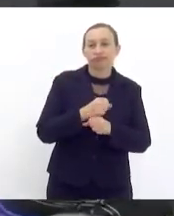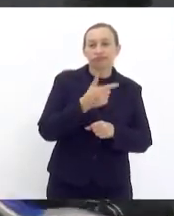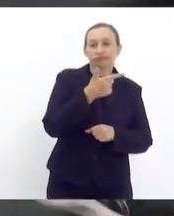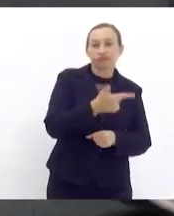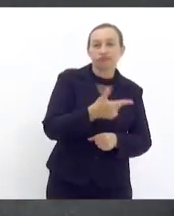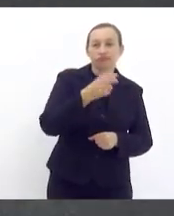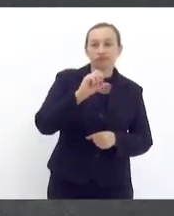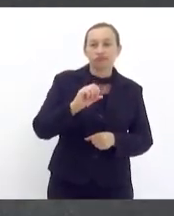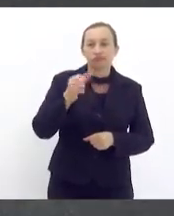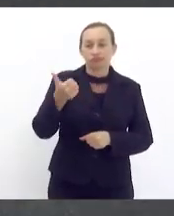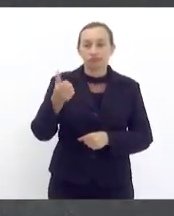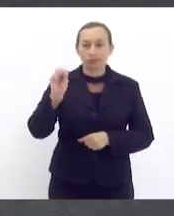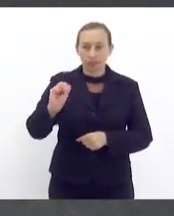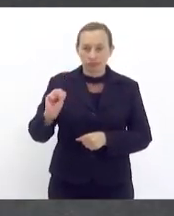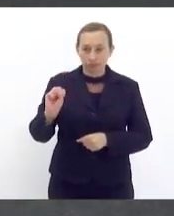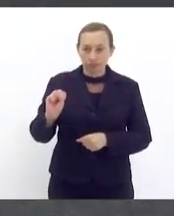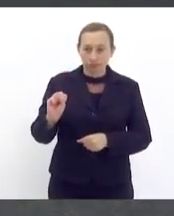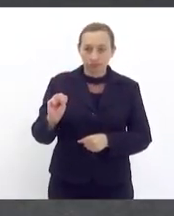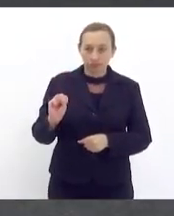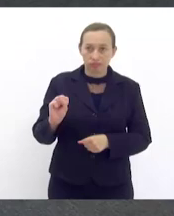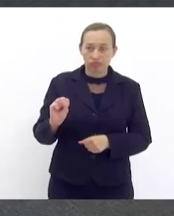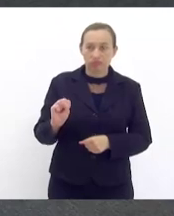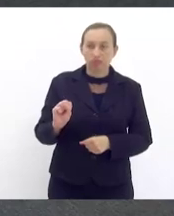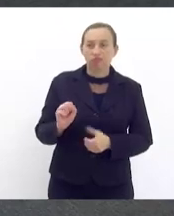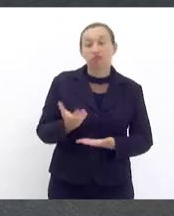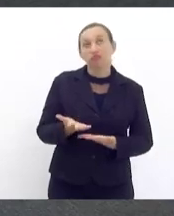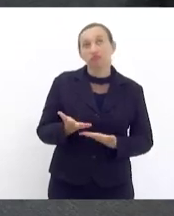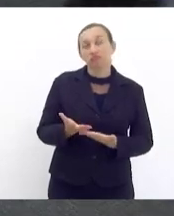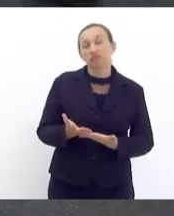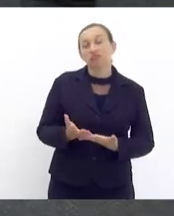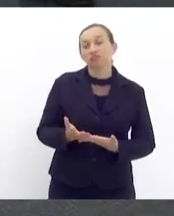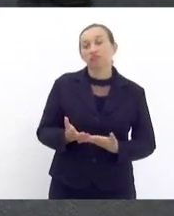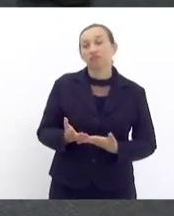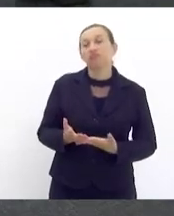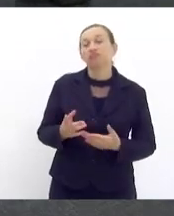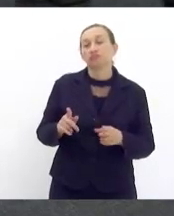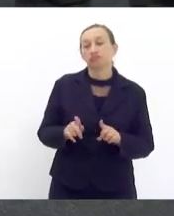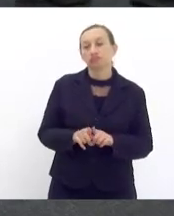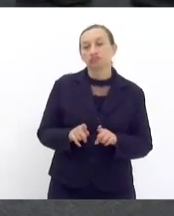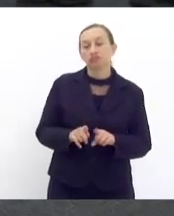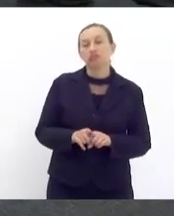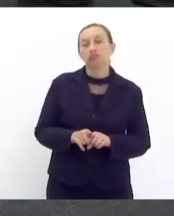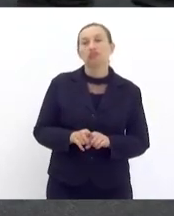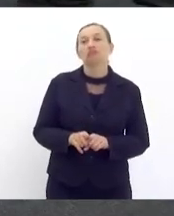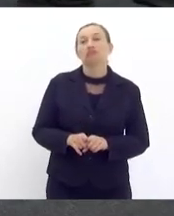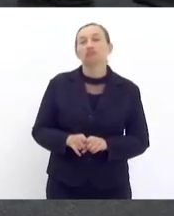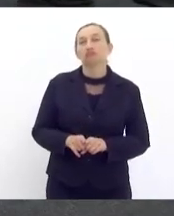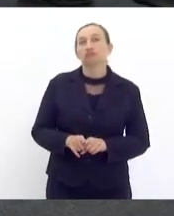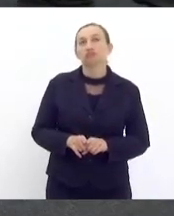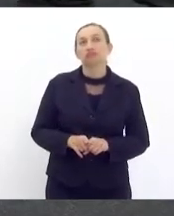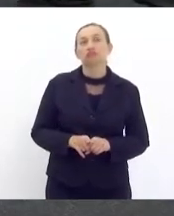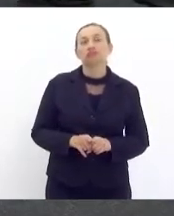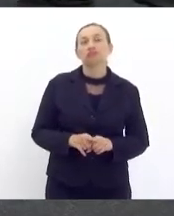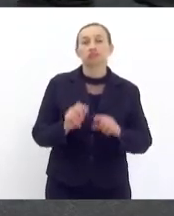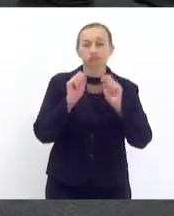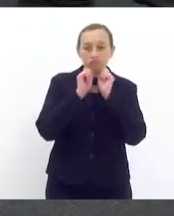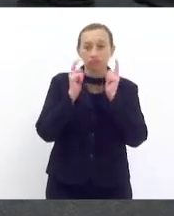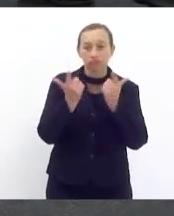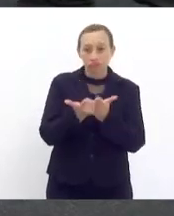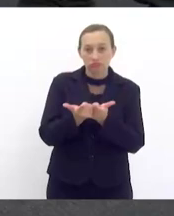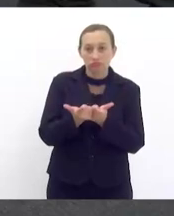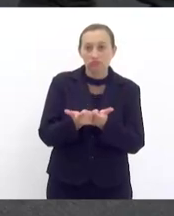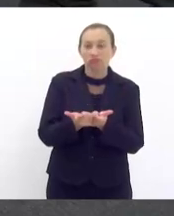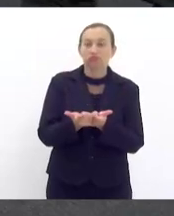2018 e não como se isso tudo não bastasse a gente tem e Essa casa foi